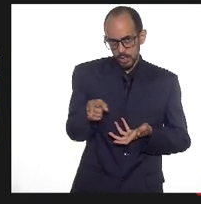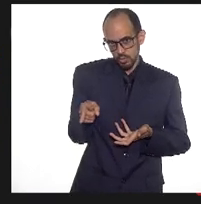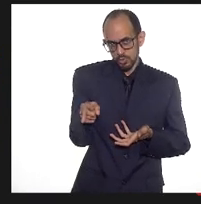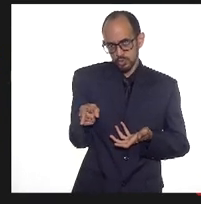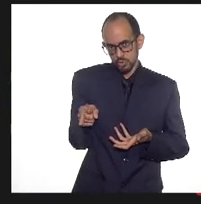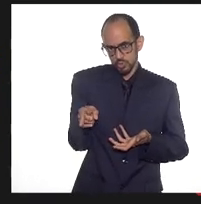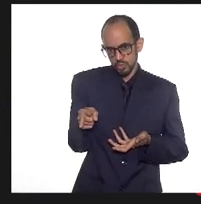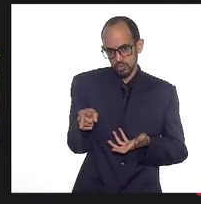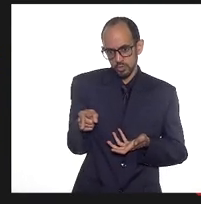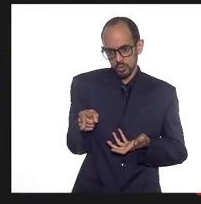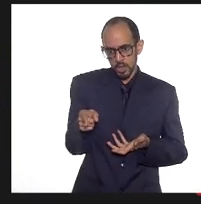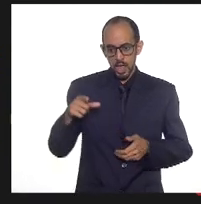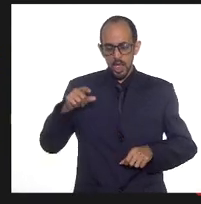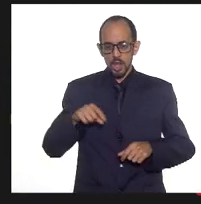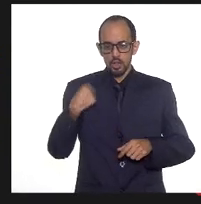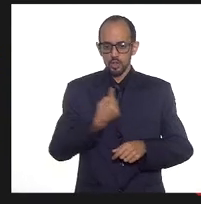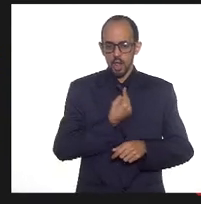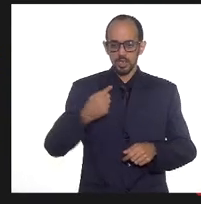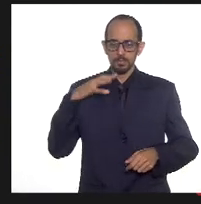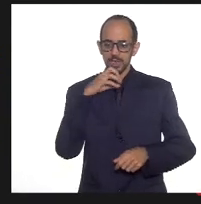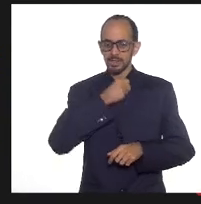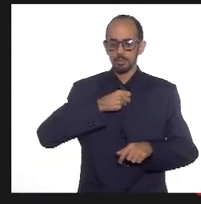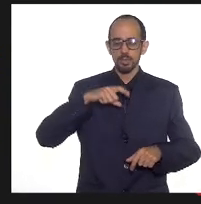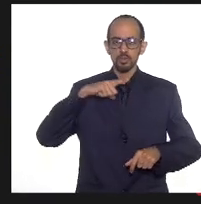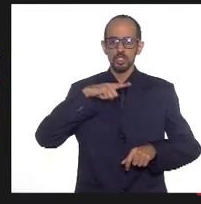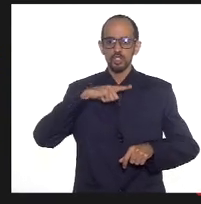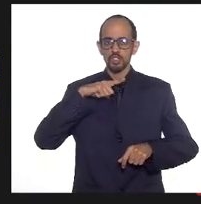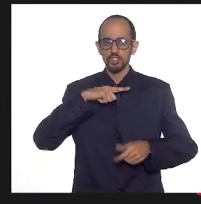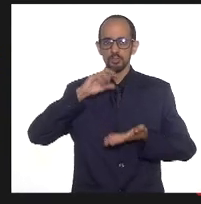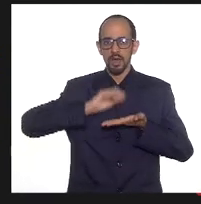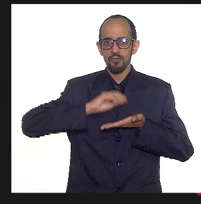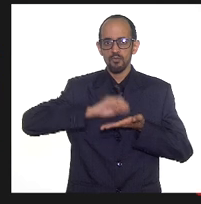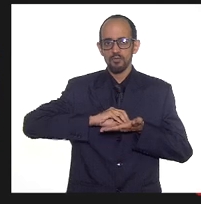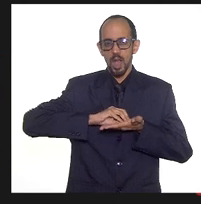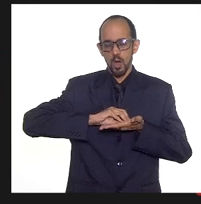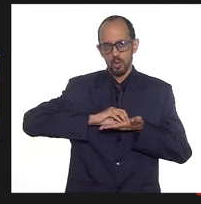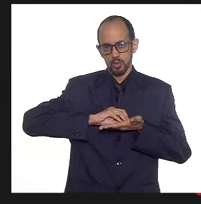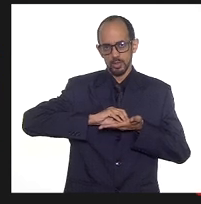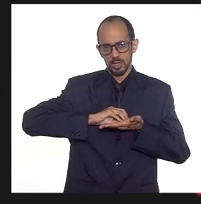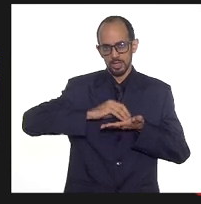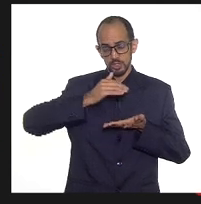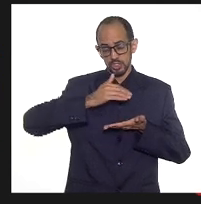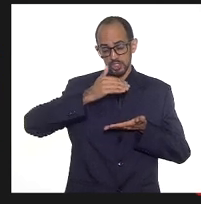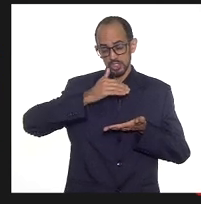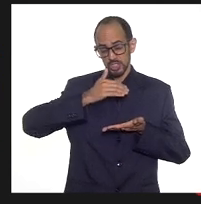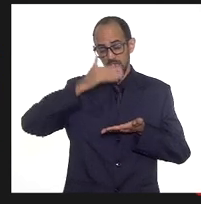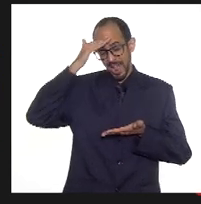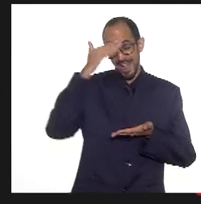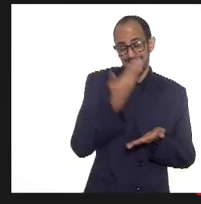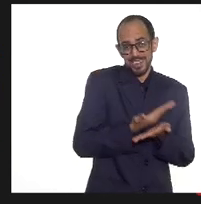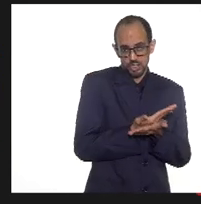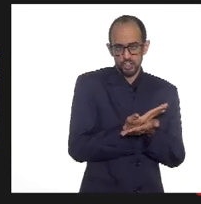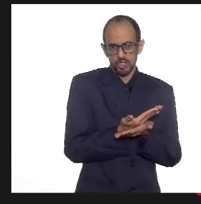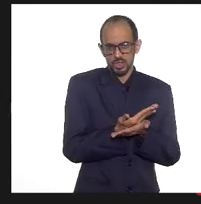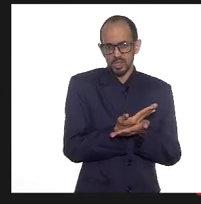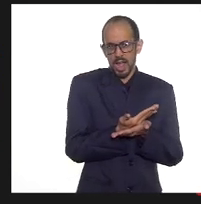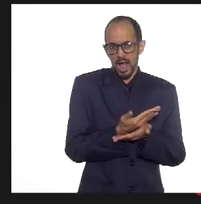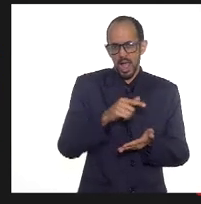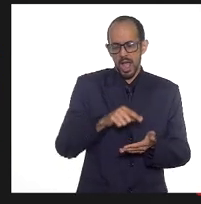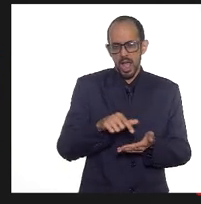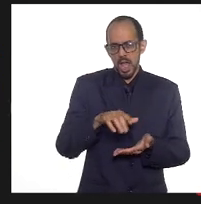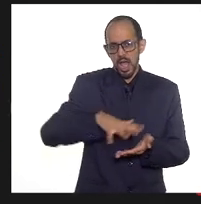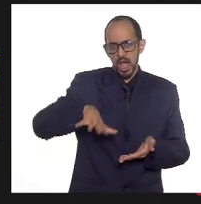havia uma grande descrença da parte do povo de santo, chamá-los assim, que muitas vezes